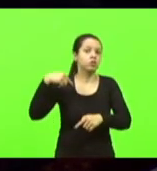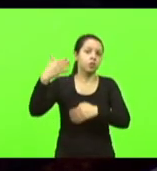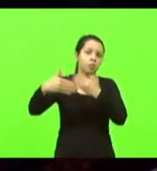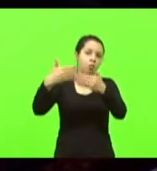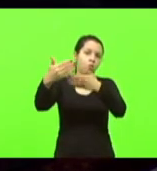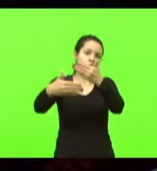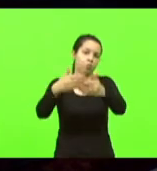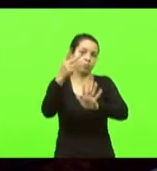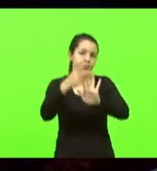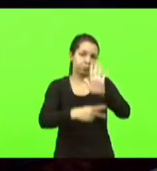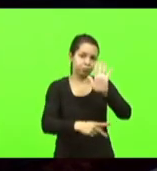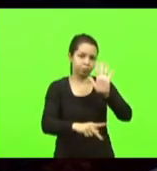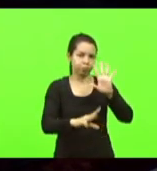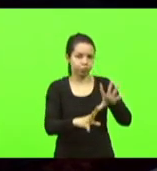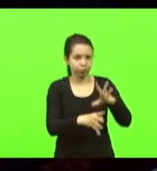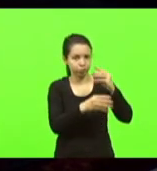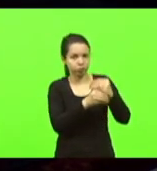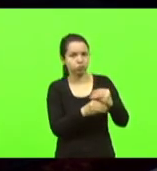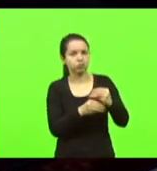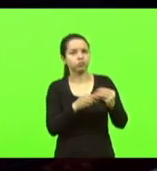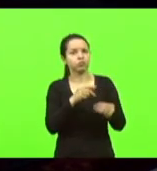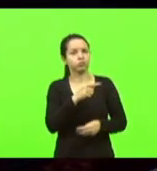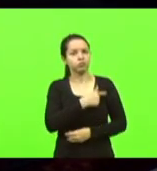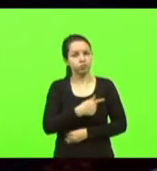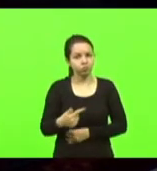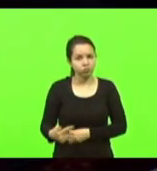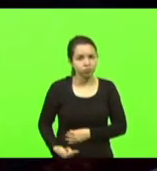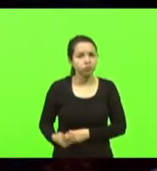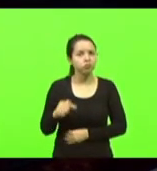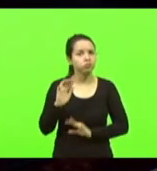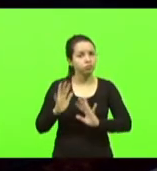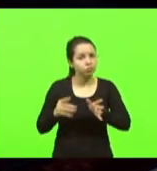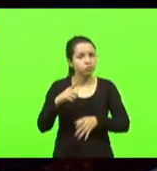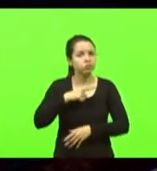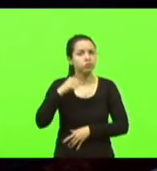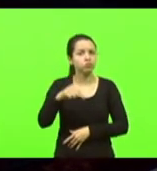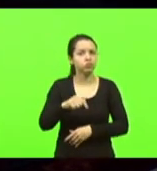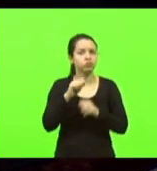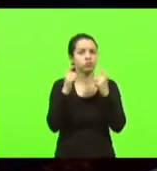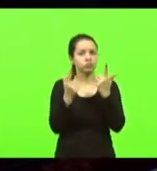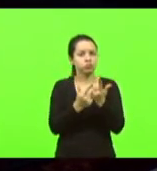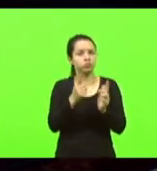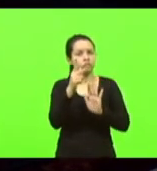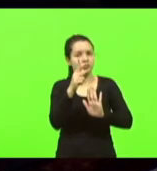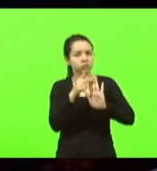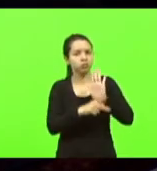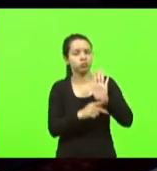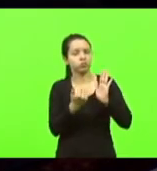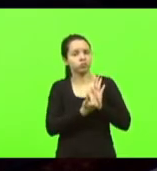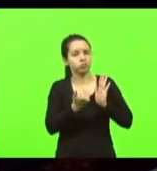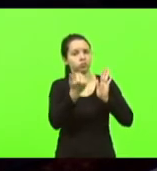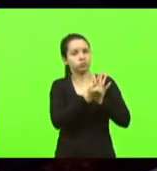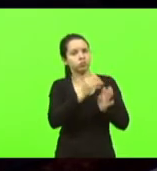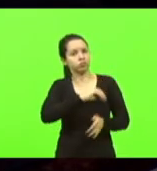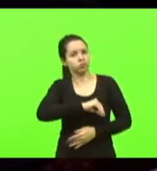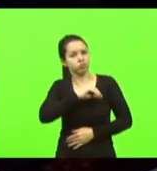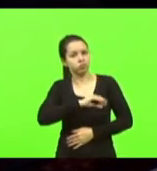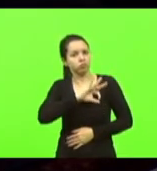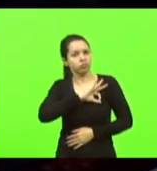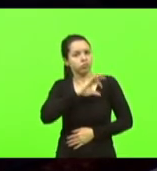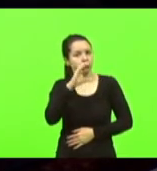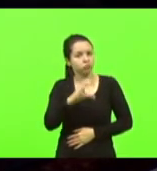complementares o governo já tem nessa casa um projeto que aumenta o salário dos policiais civis militares